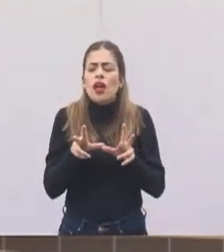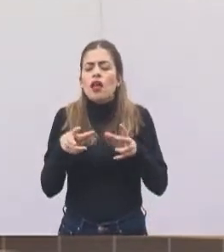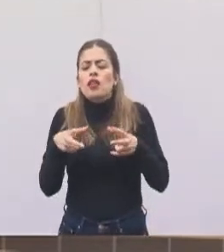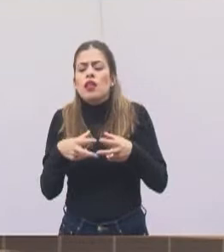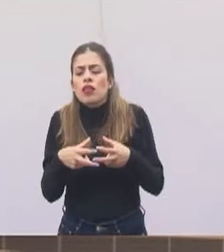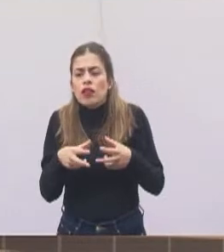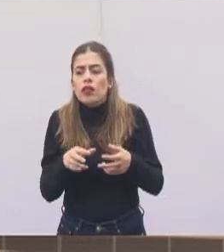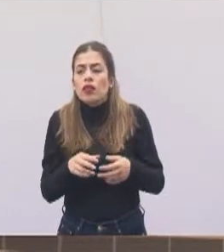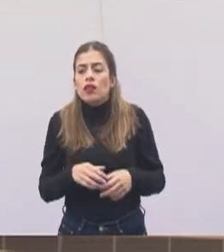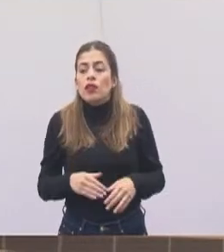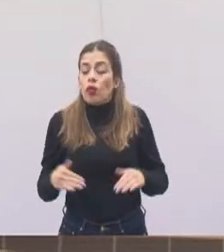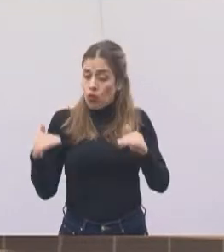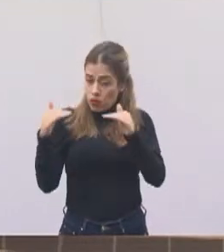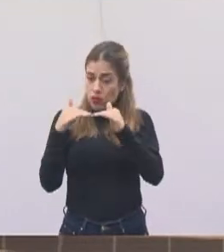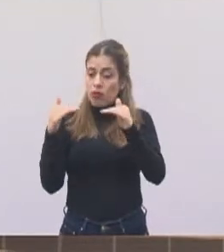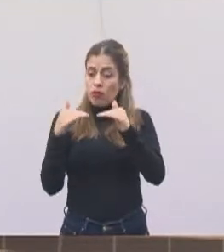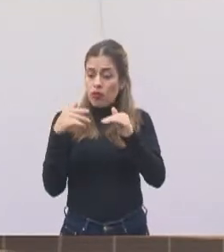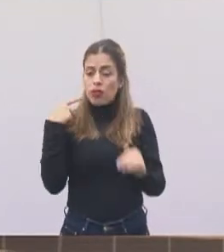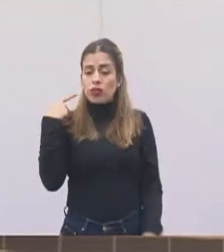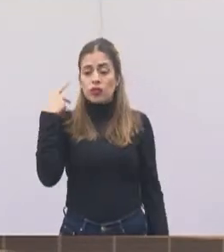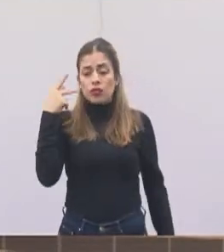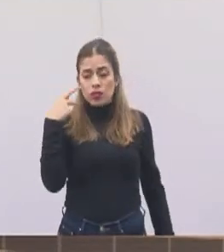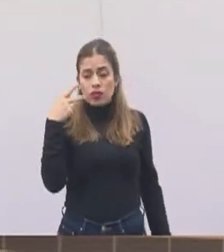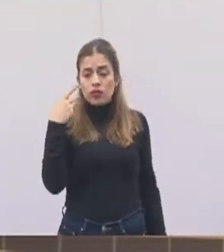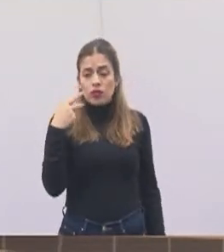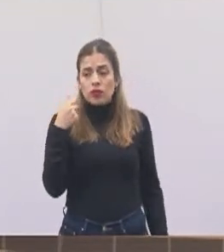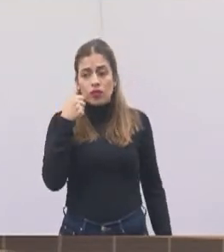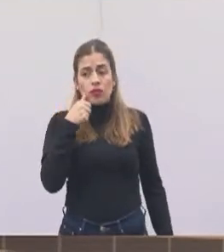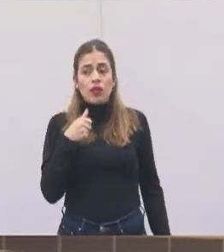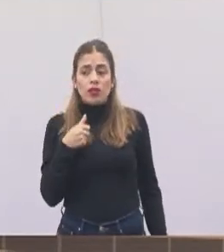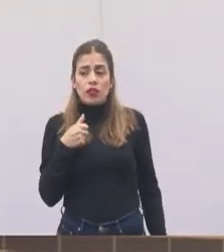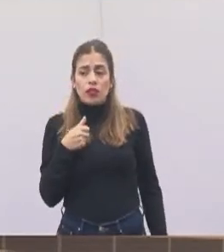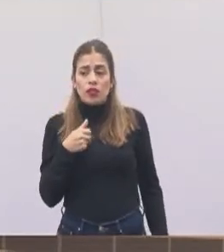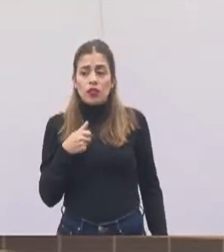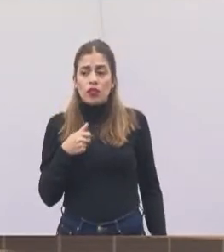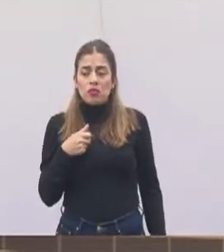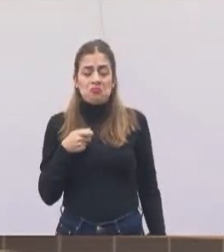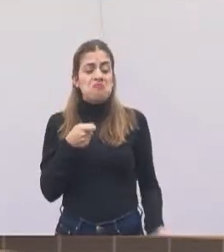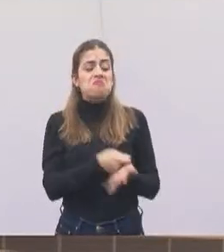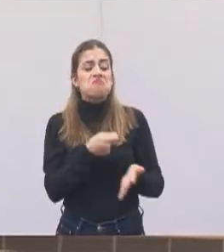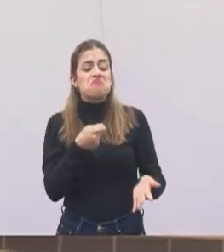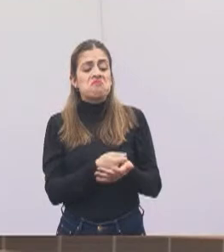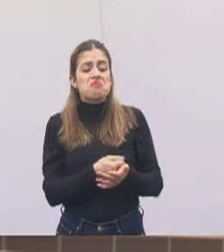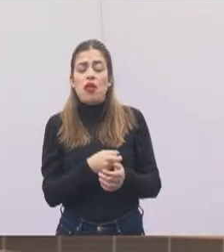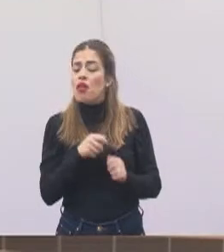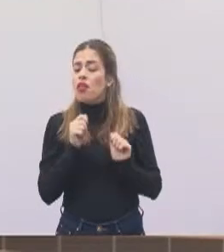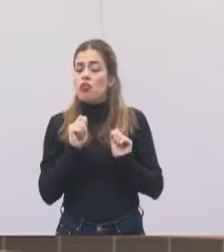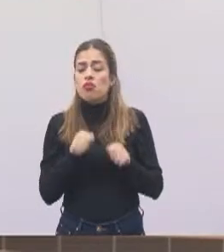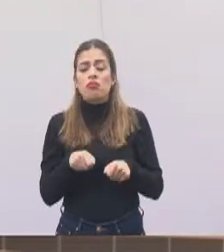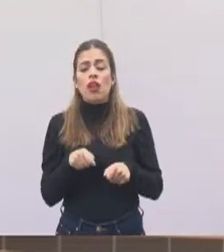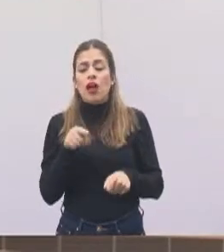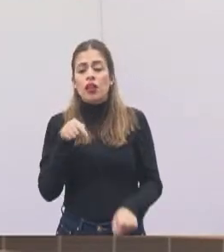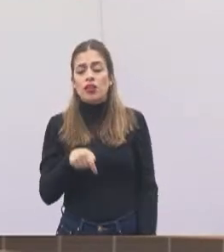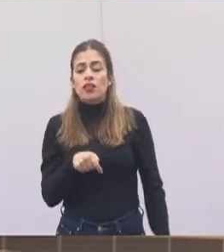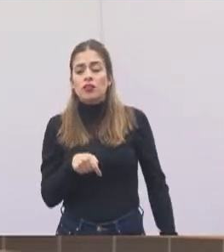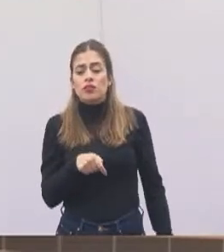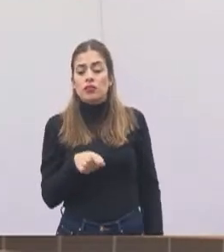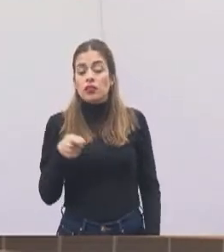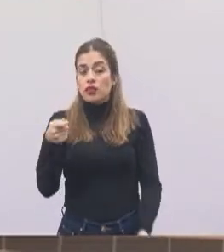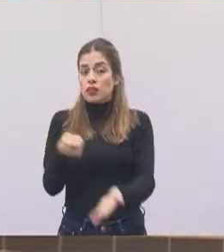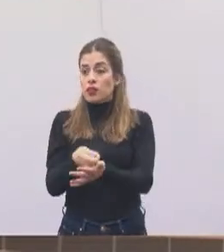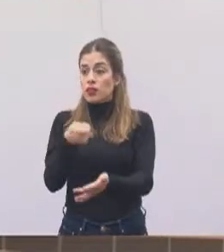leis. Concordo, vereador. Quem não aguenta pressão não pode estar aqui nessa casa de leis. E a